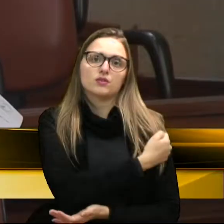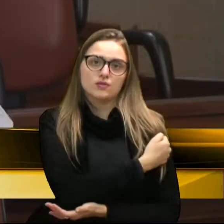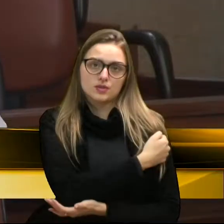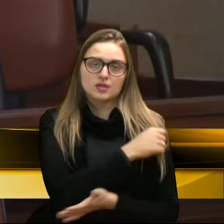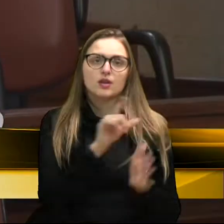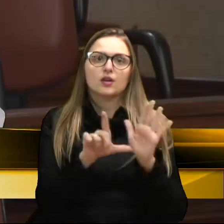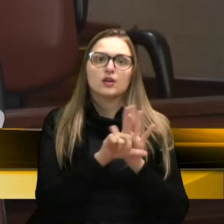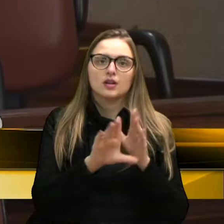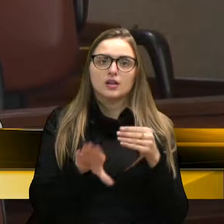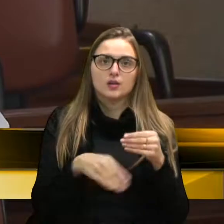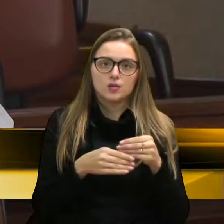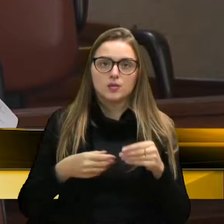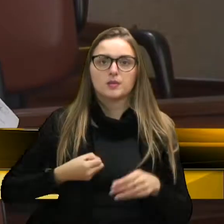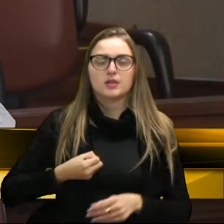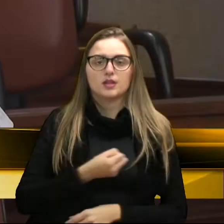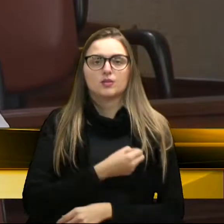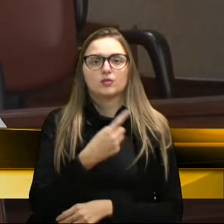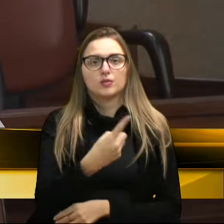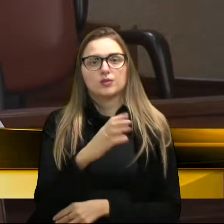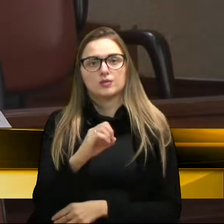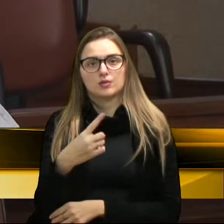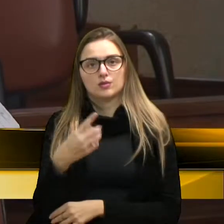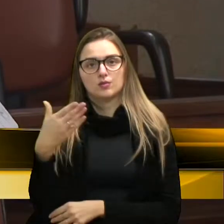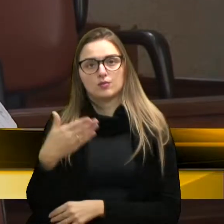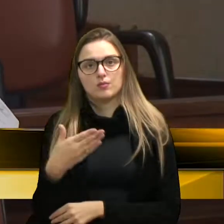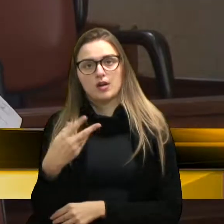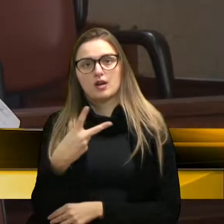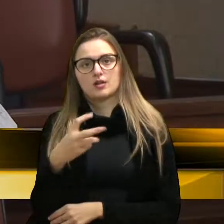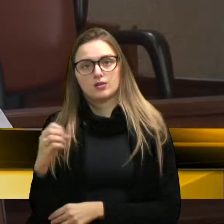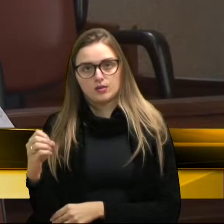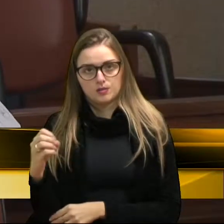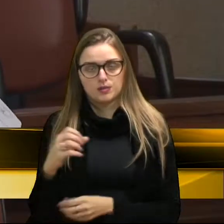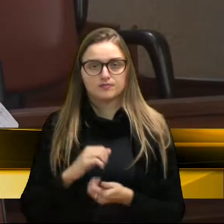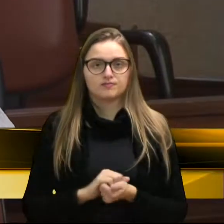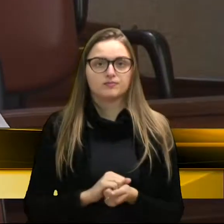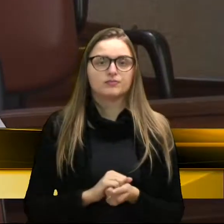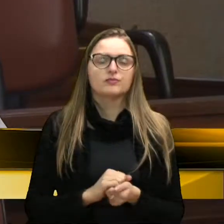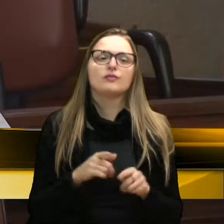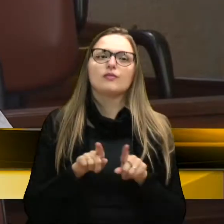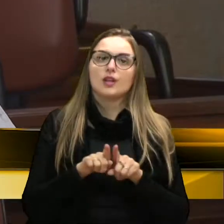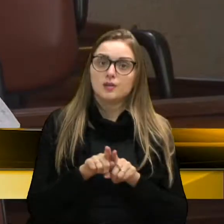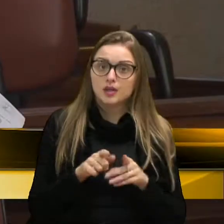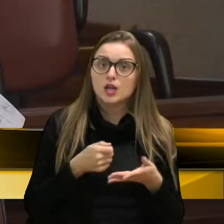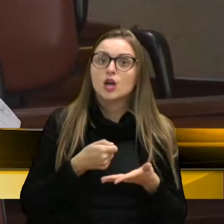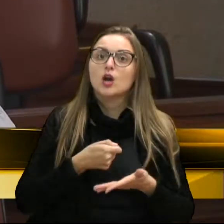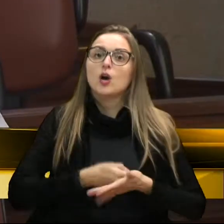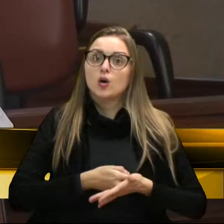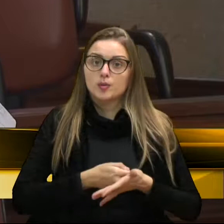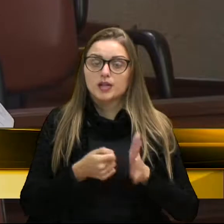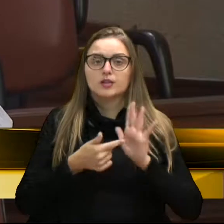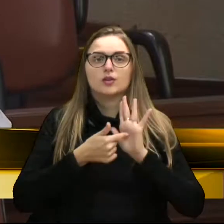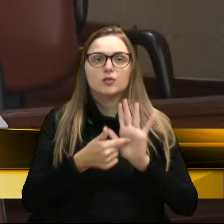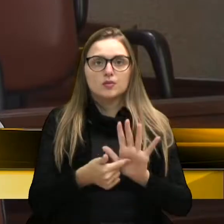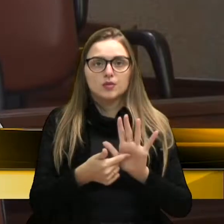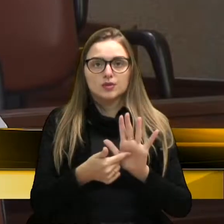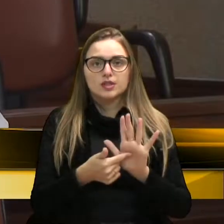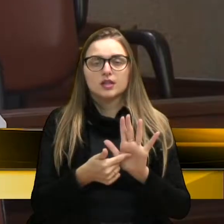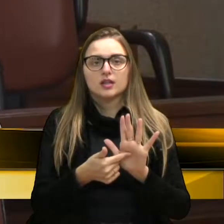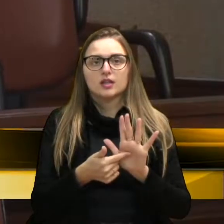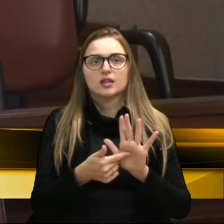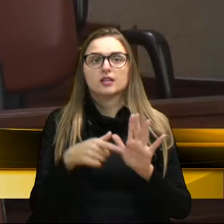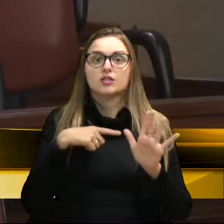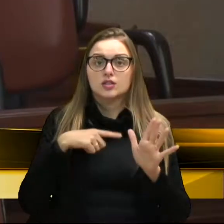Lei Complementar número 101 de 2000. De forma que é obrigatória a apresentação de